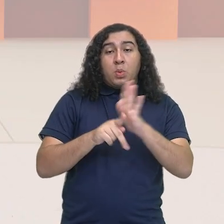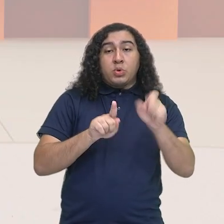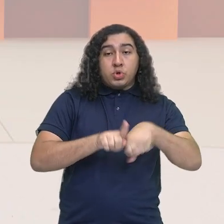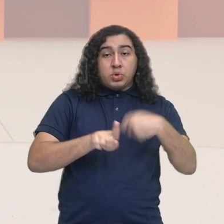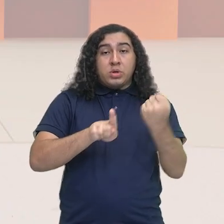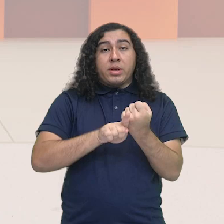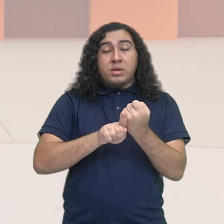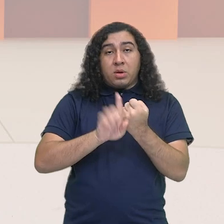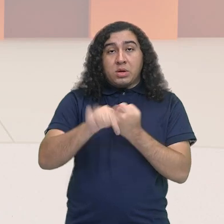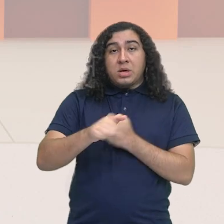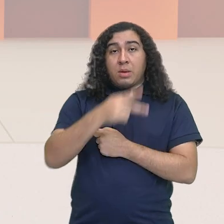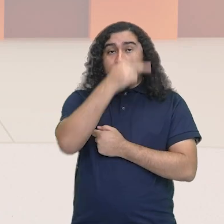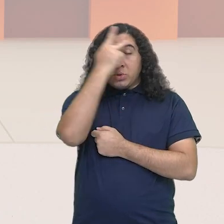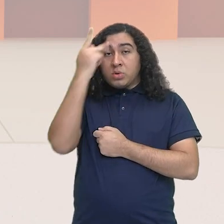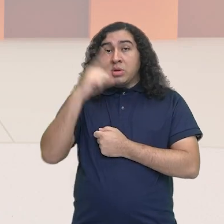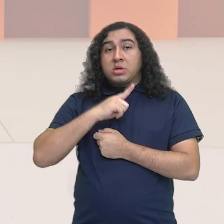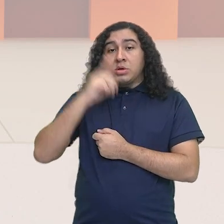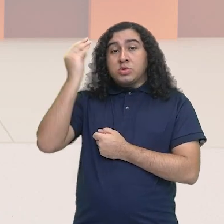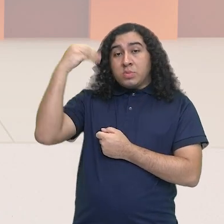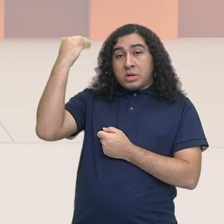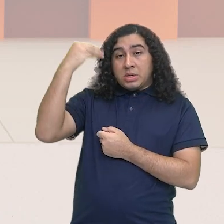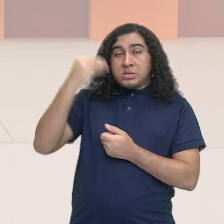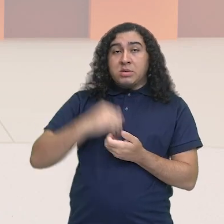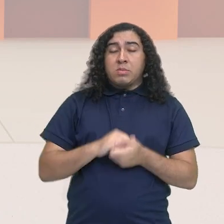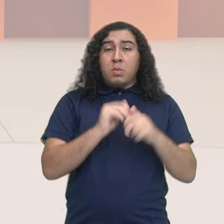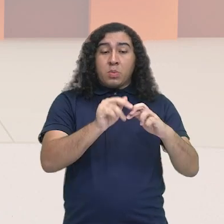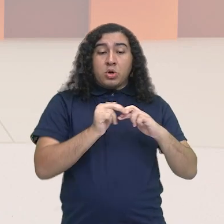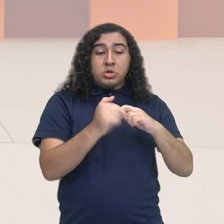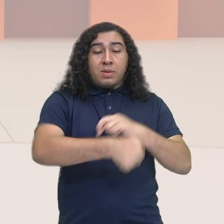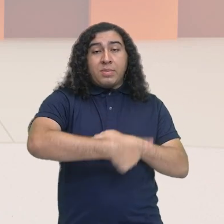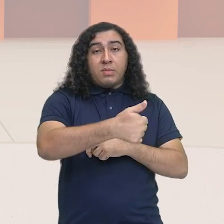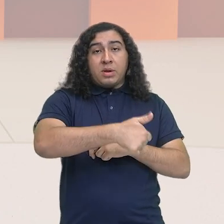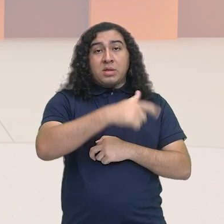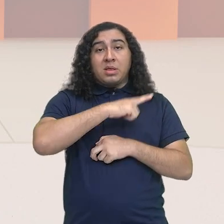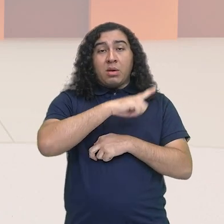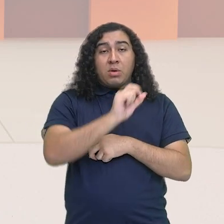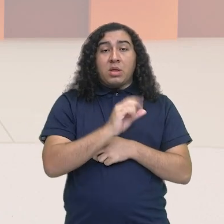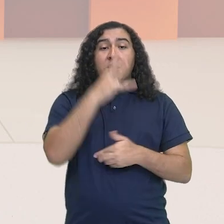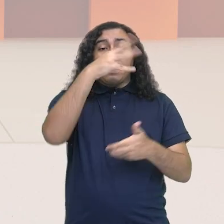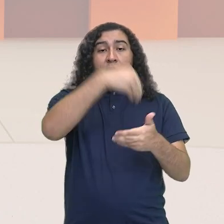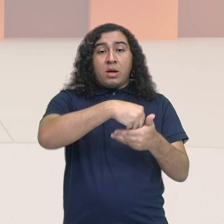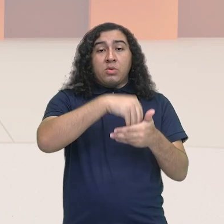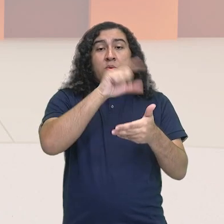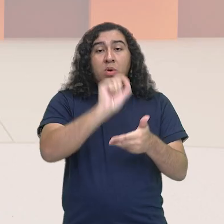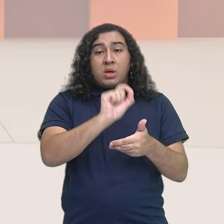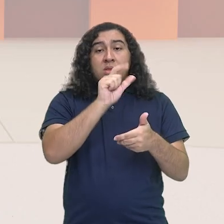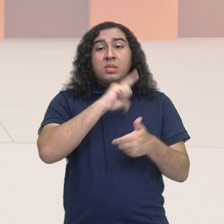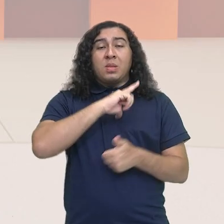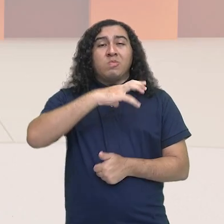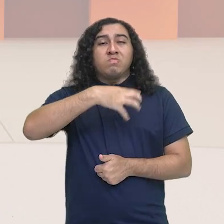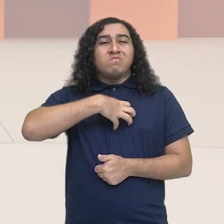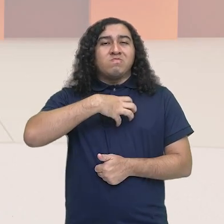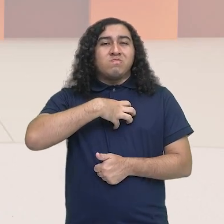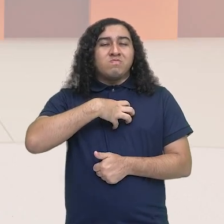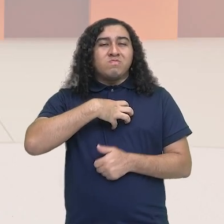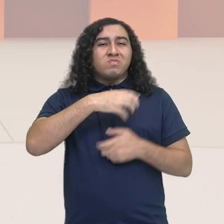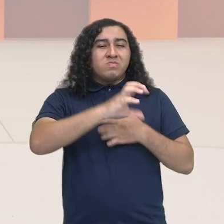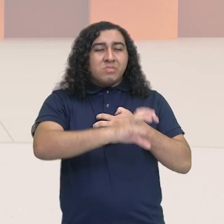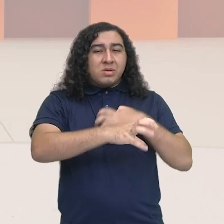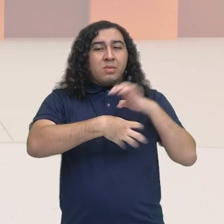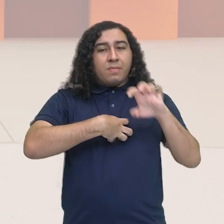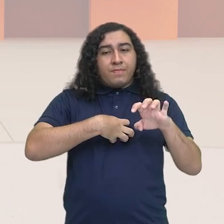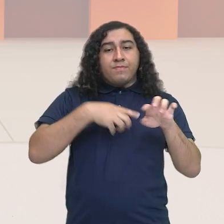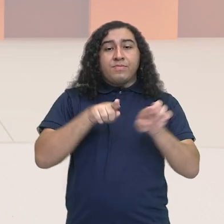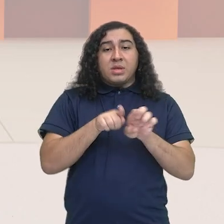experimenta. E, por ser a primeira, traz consigo alto grau de afetividade e